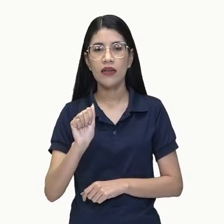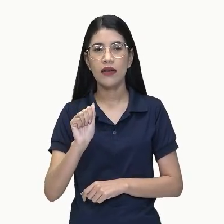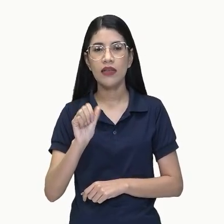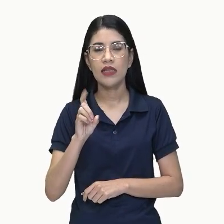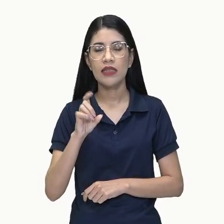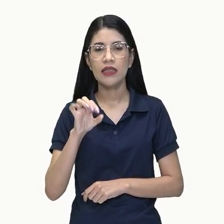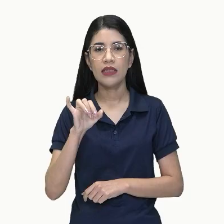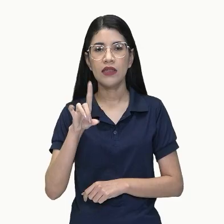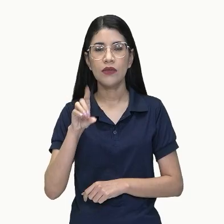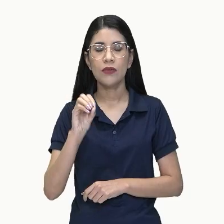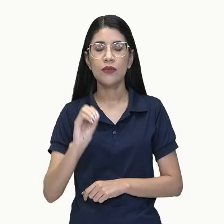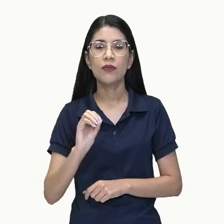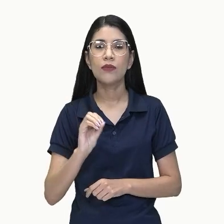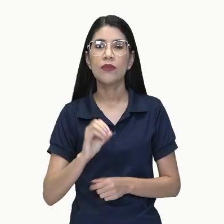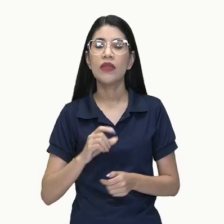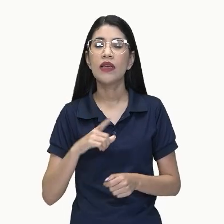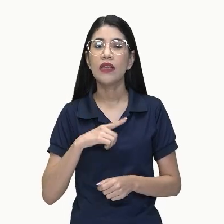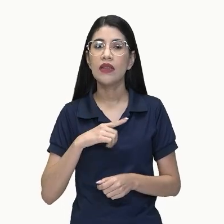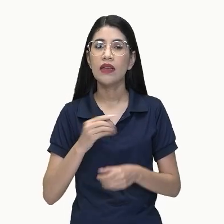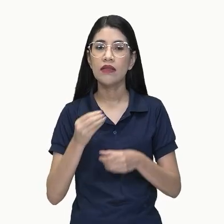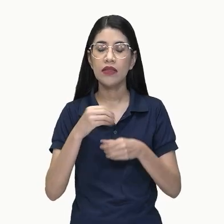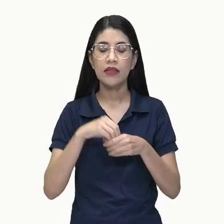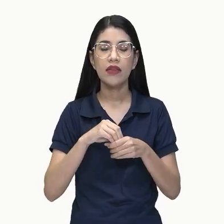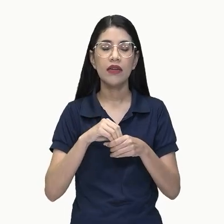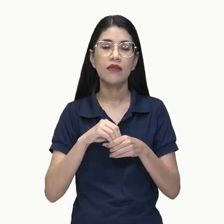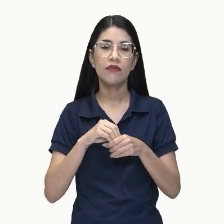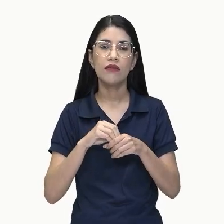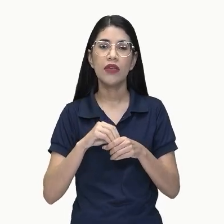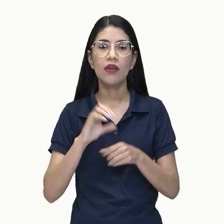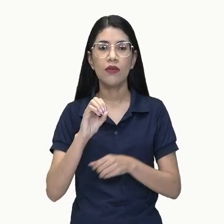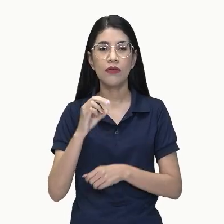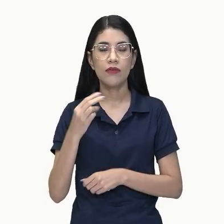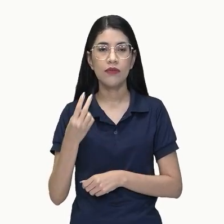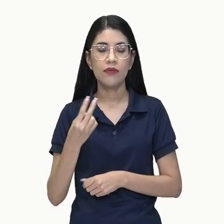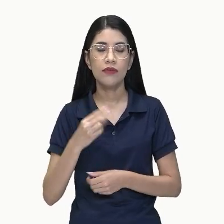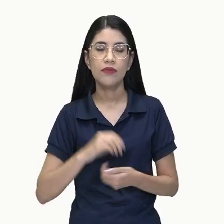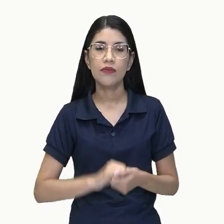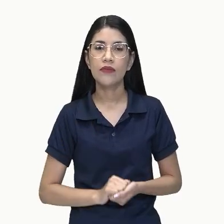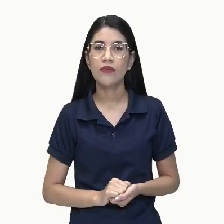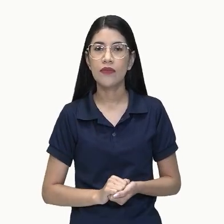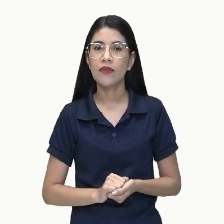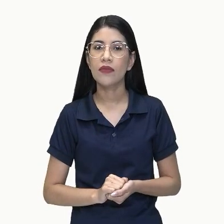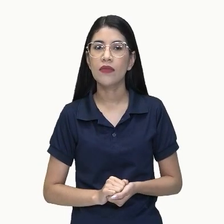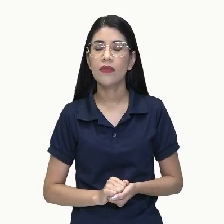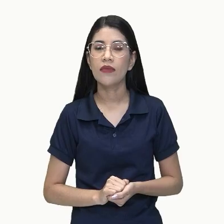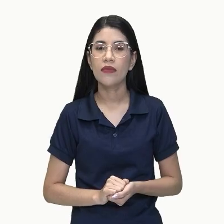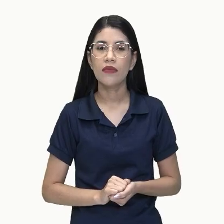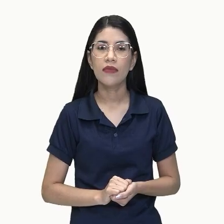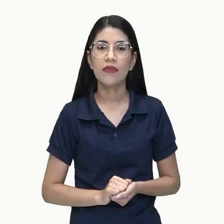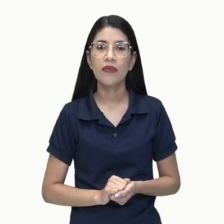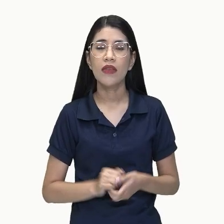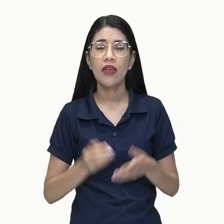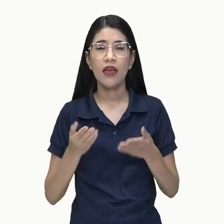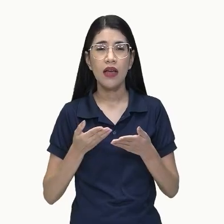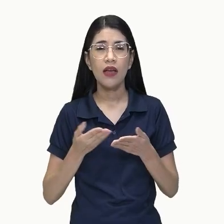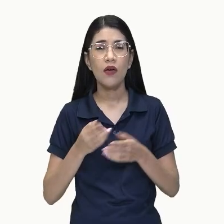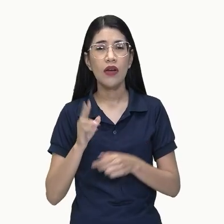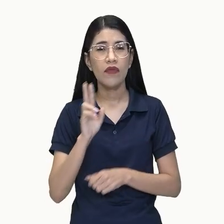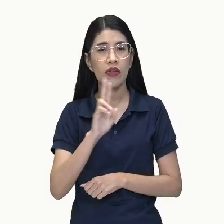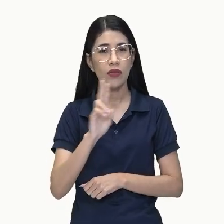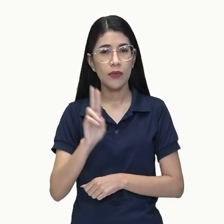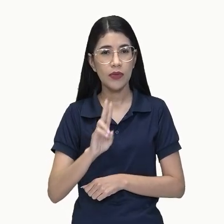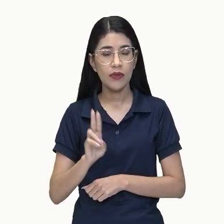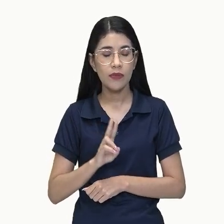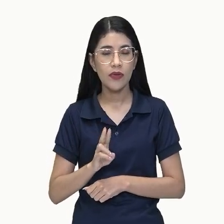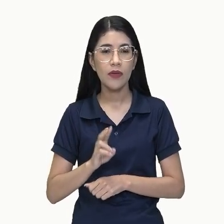ou seja, ele apresenta oxigênio na composição, tá bom? Agora a gente vai nomear os